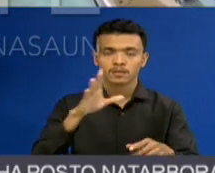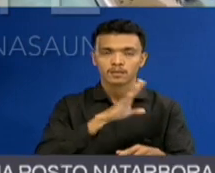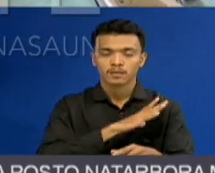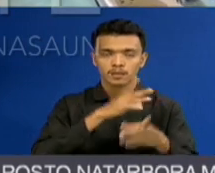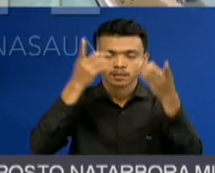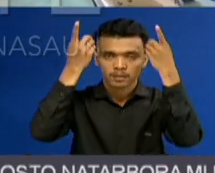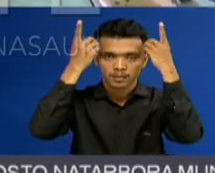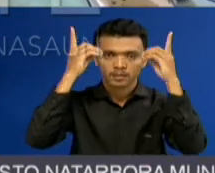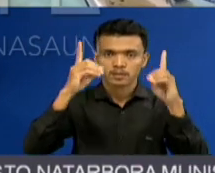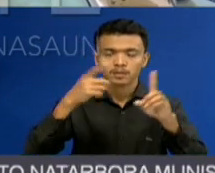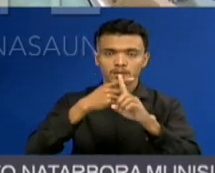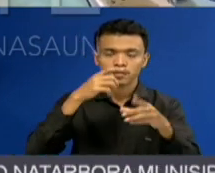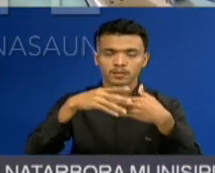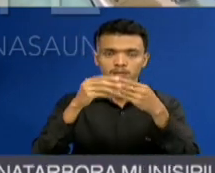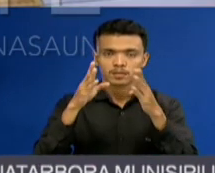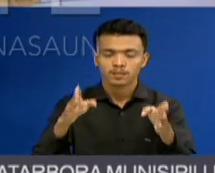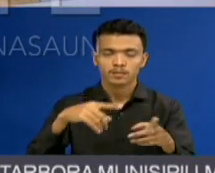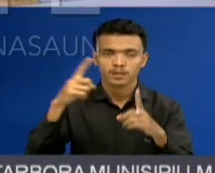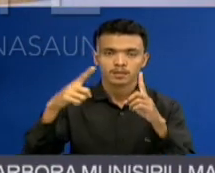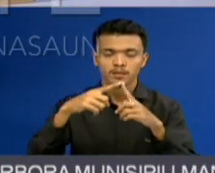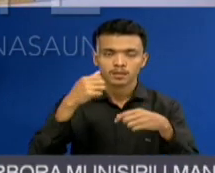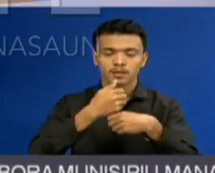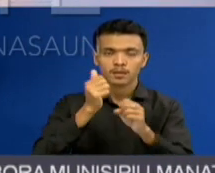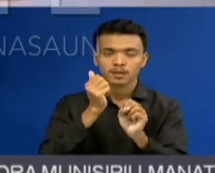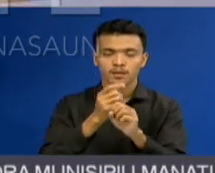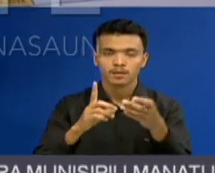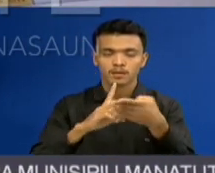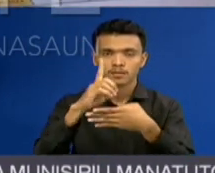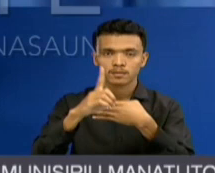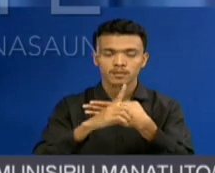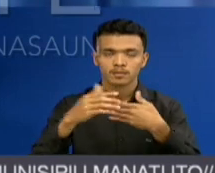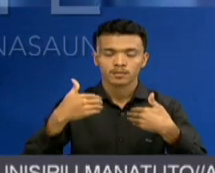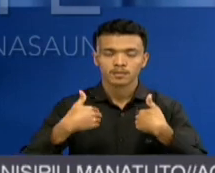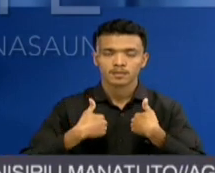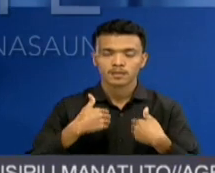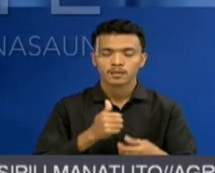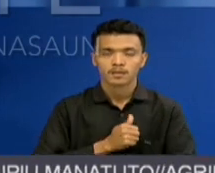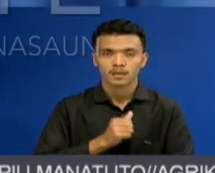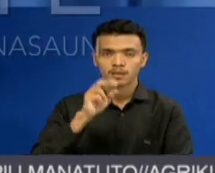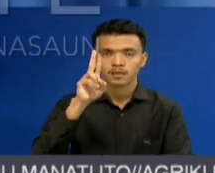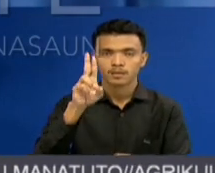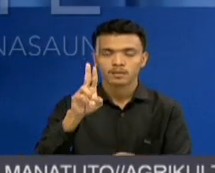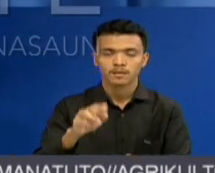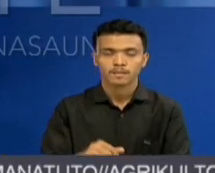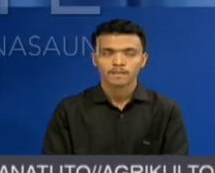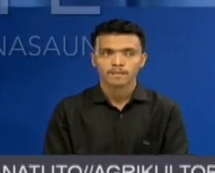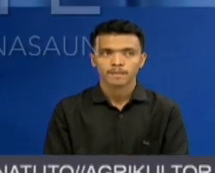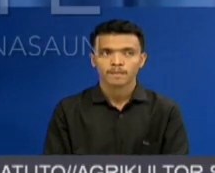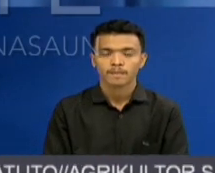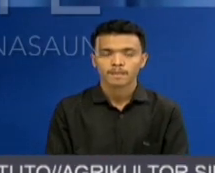autoridade município, wahira precisa halo desenvolvimento e município Aileu. Serviço Municipal Halo, ida